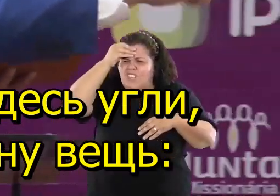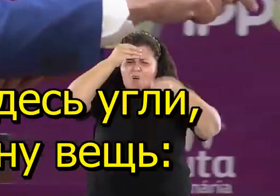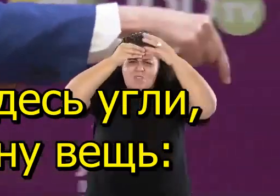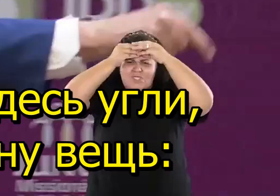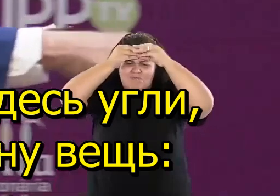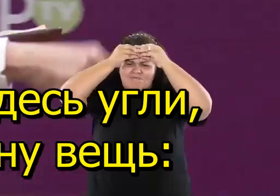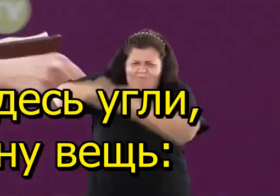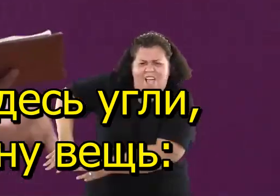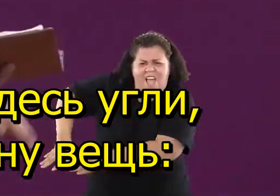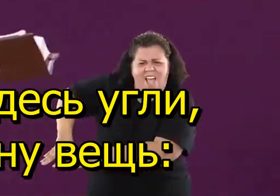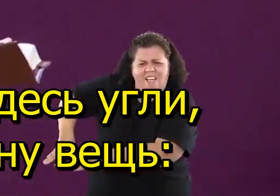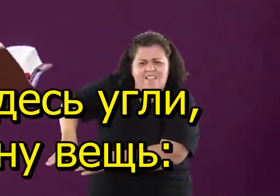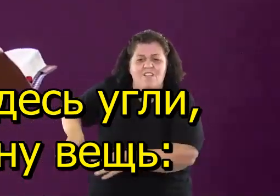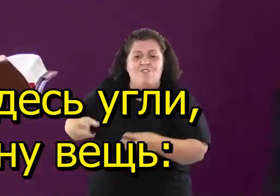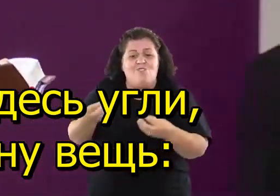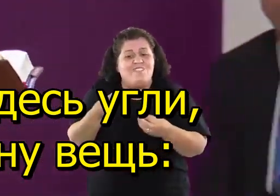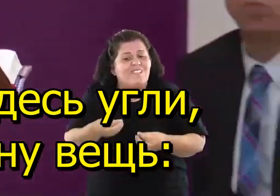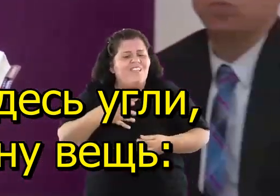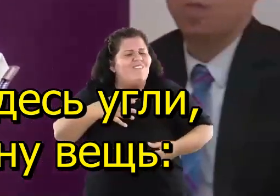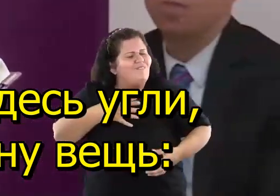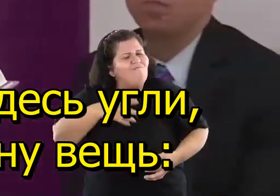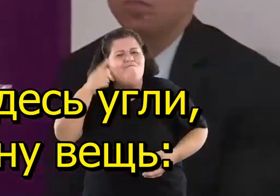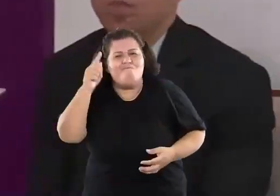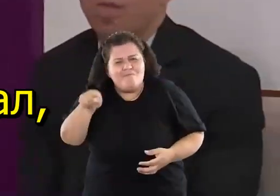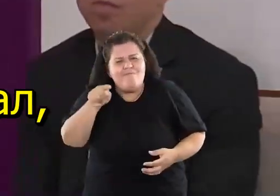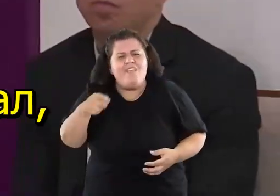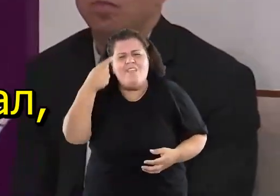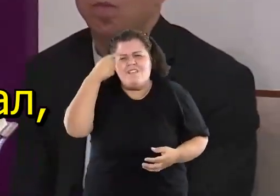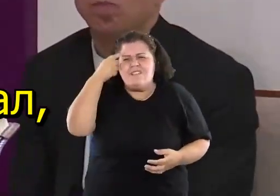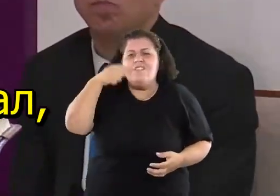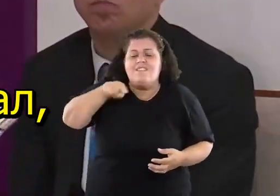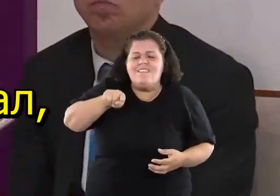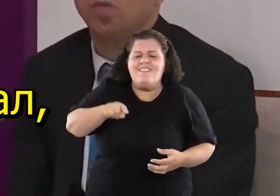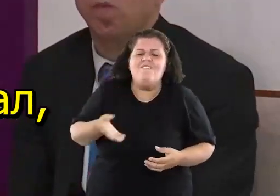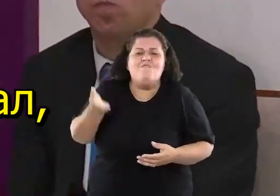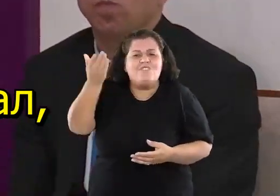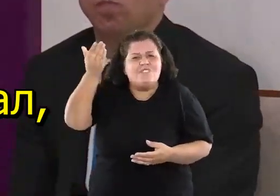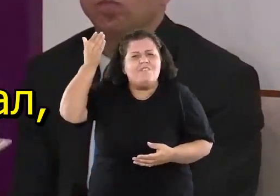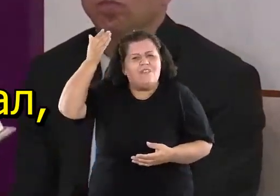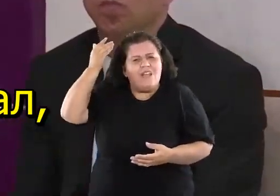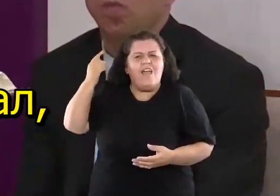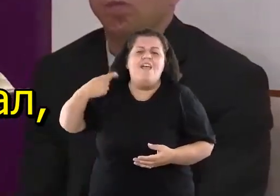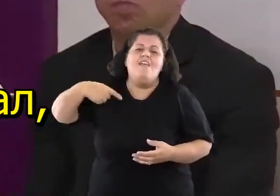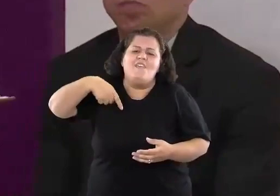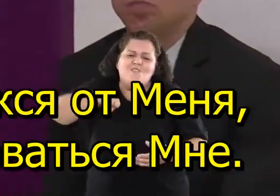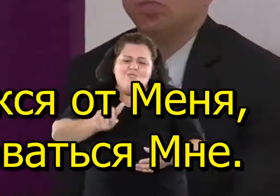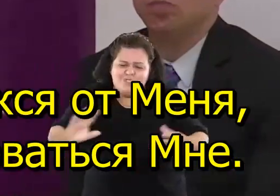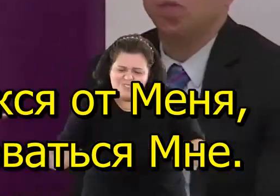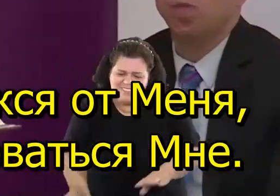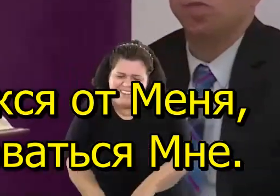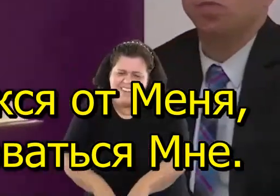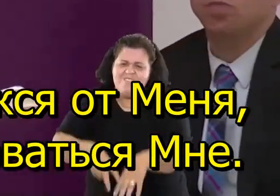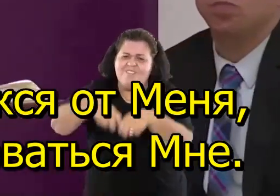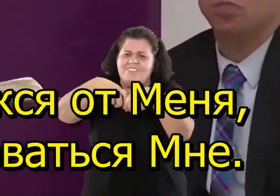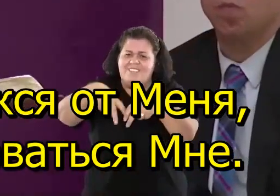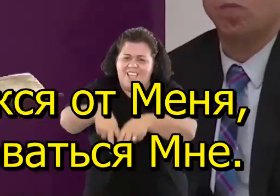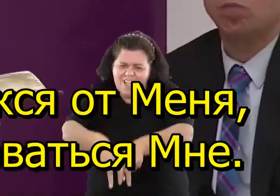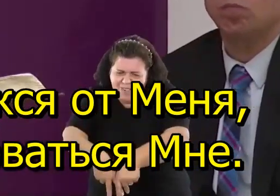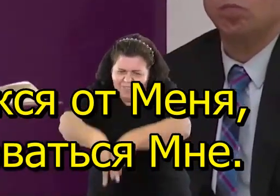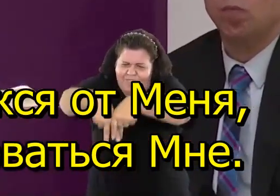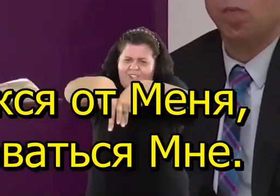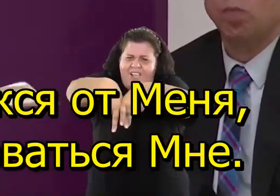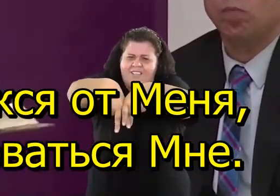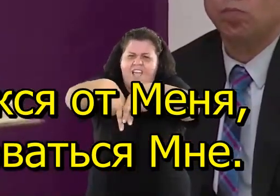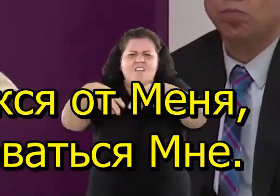botei esse braseiro aqui, meu filho, para você lembrar de uma coisa: na mesma geografia que você caiu, eu vou levantar você, no mesmo cenário que você